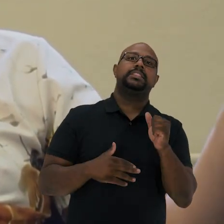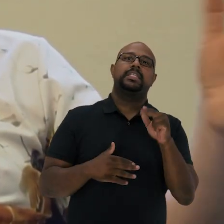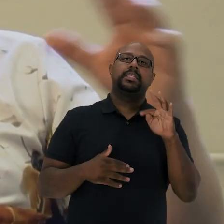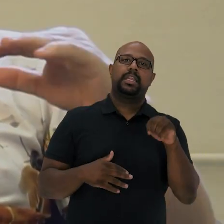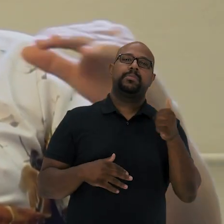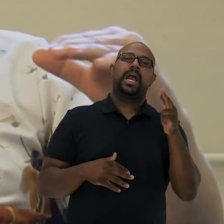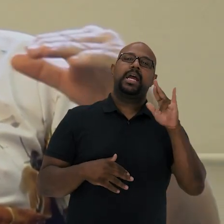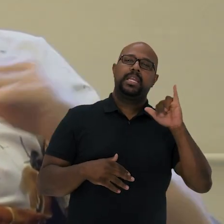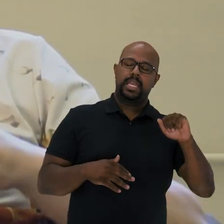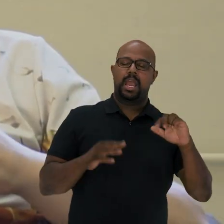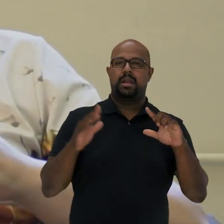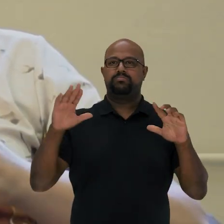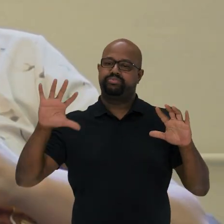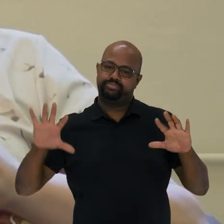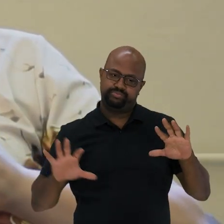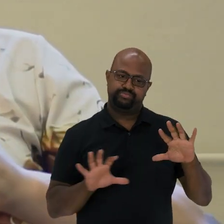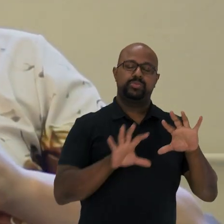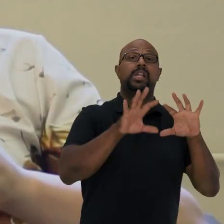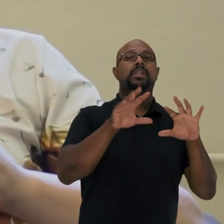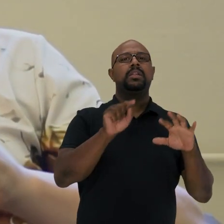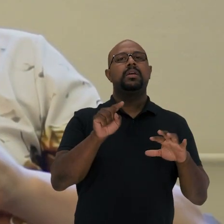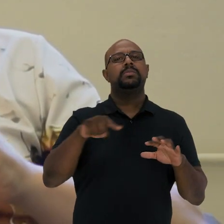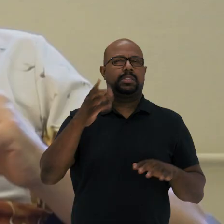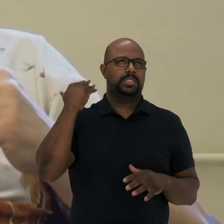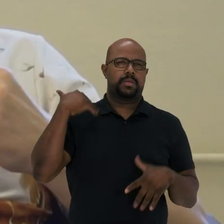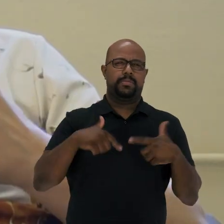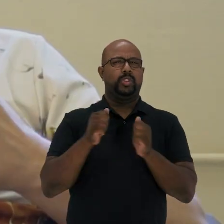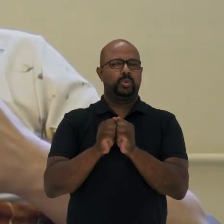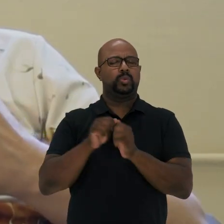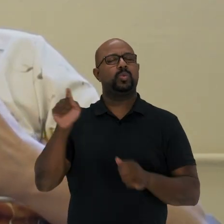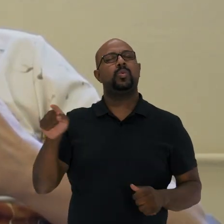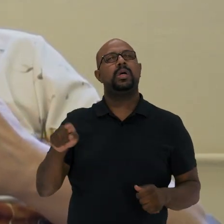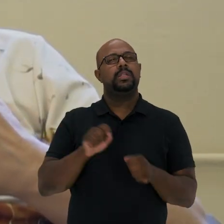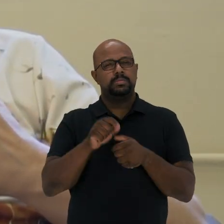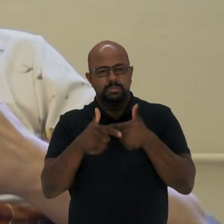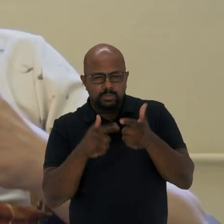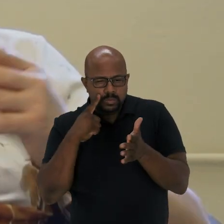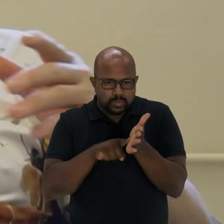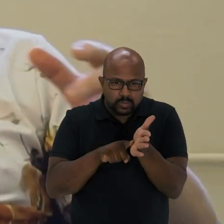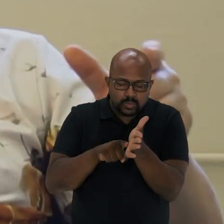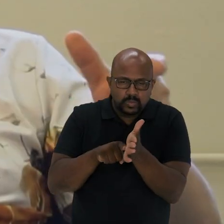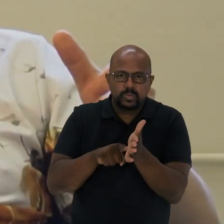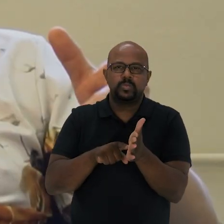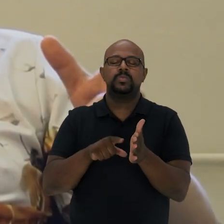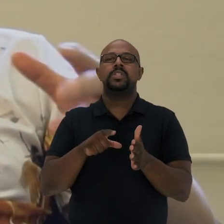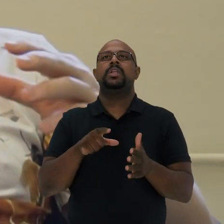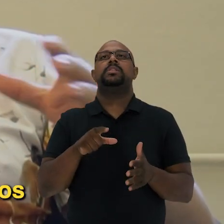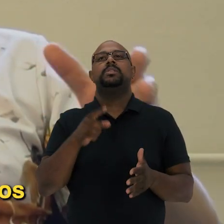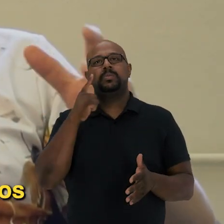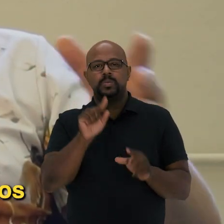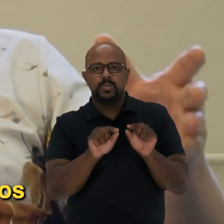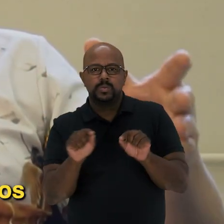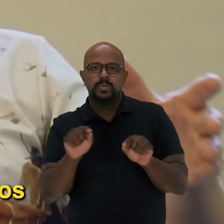Maria, basicamente, no Triássico Superior. E nessa época, então, eu trabalhei com ele, começando a fazer a parte de levantamentos,